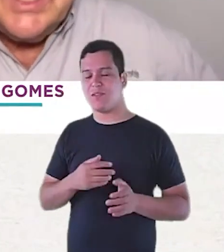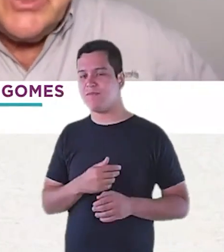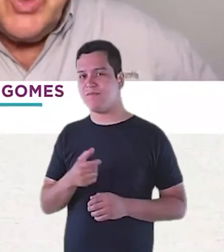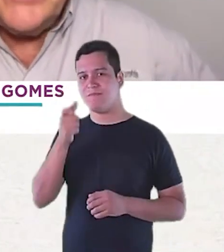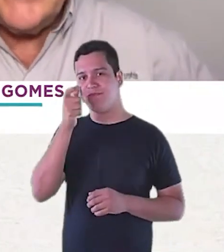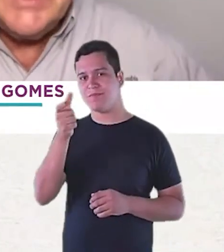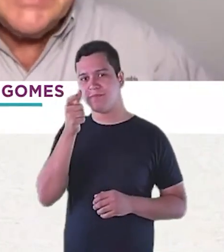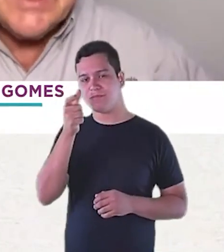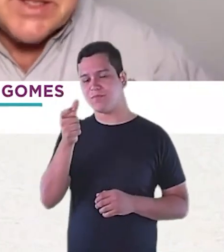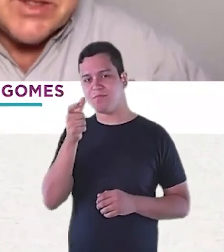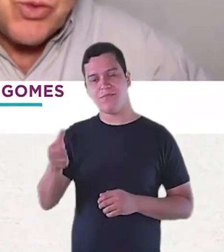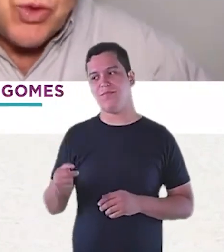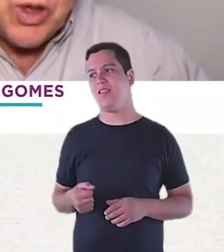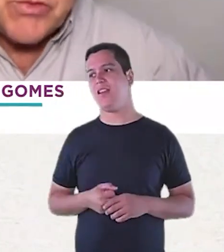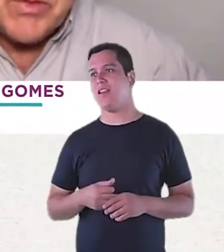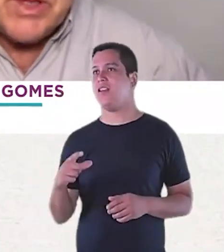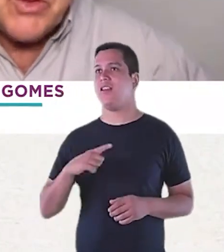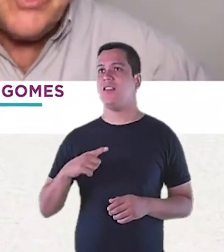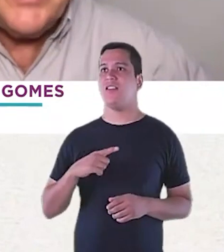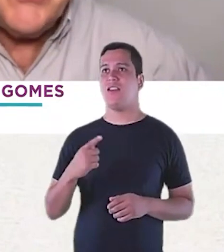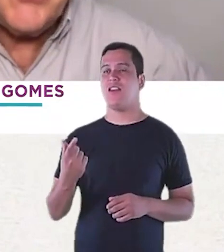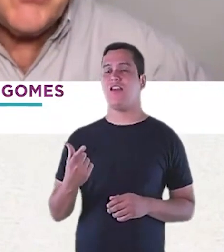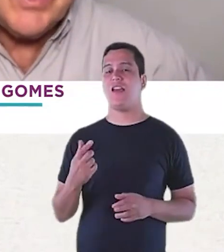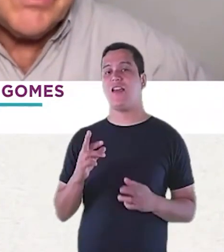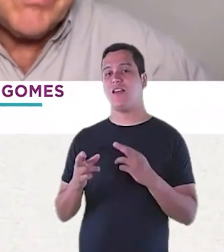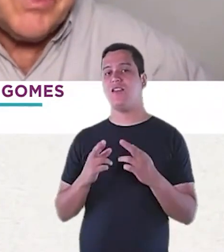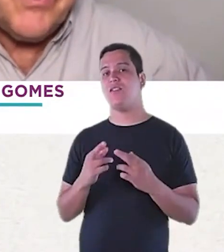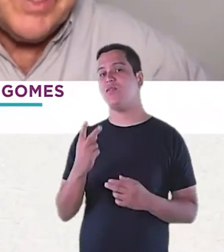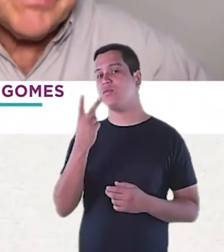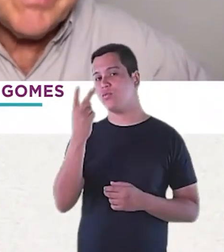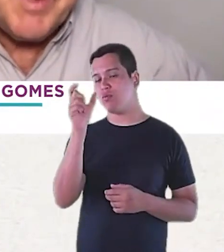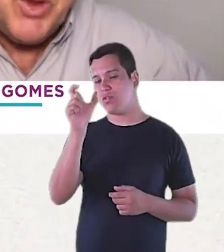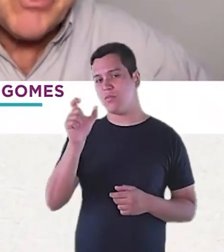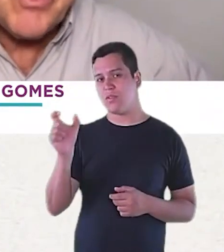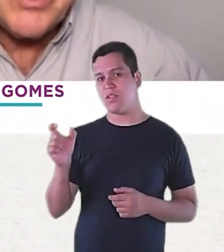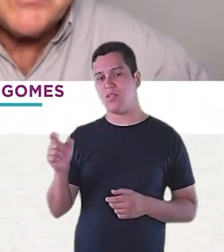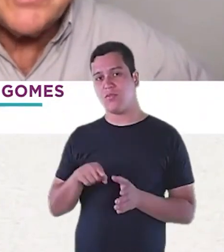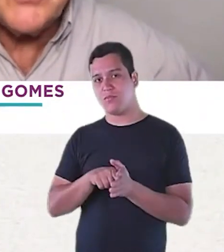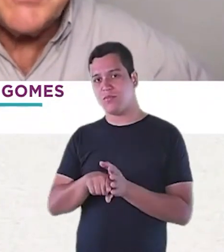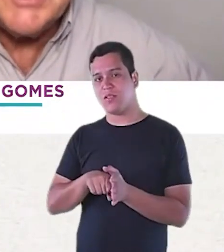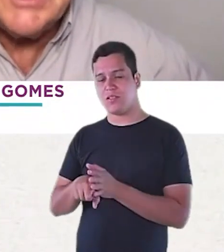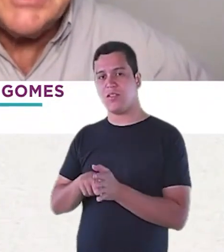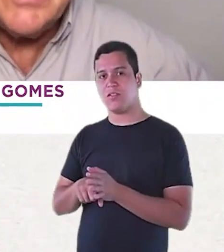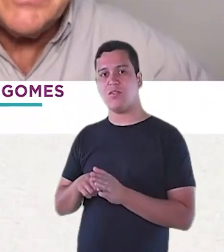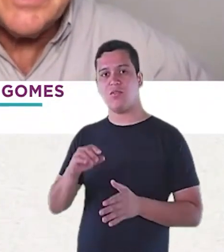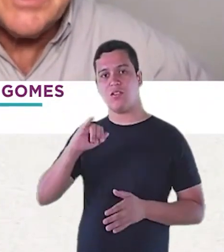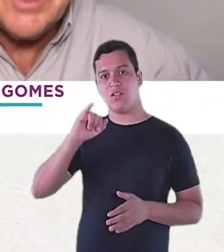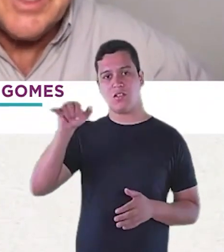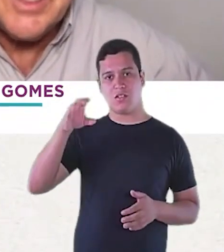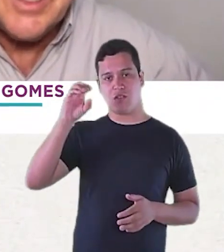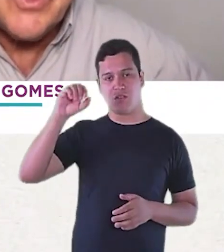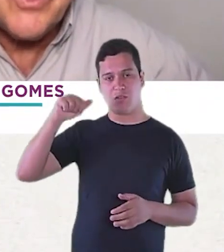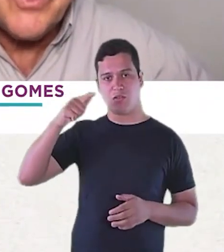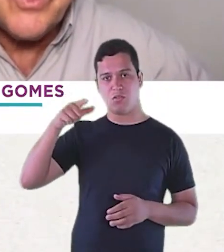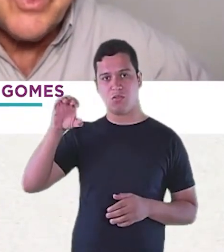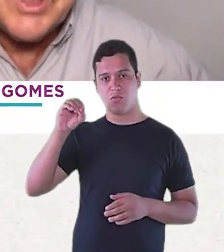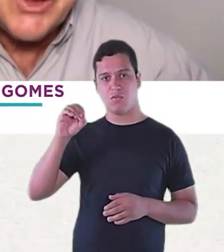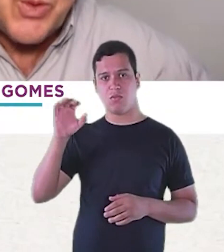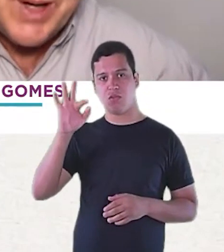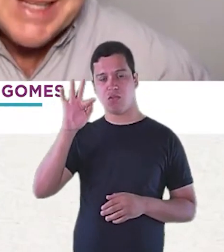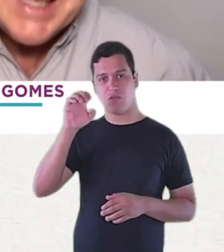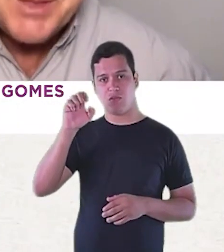ancorado, eu diria, em dois grandes estudiosos, né? O João Felício dos Santos, que fez Memórias do Distrito Diamantino, era